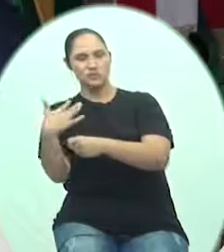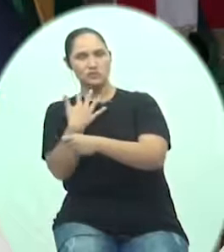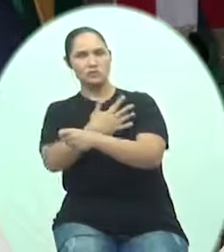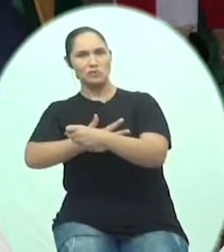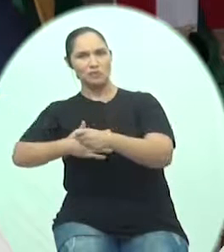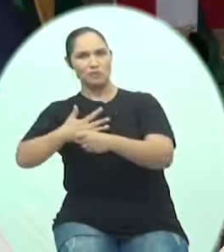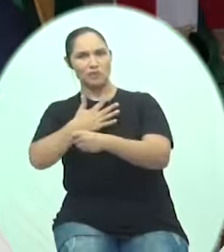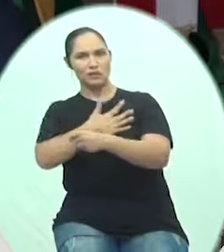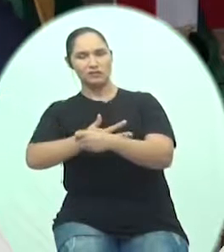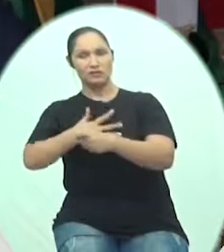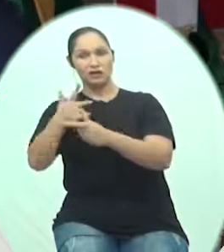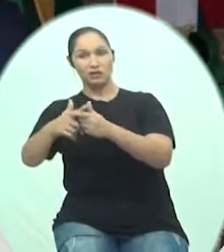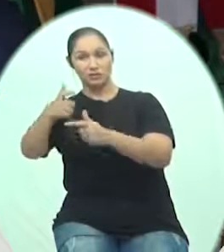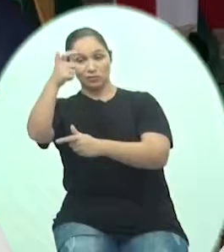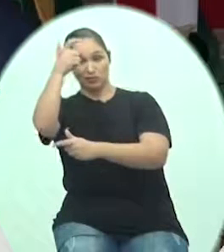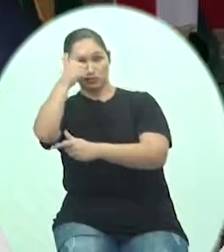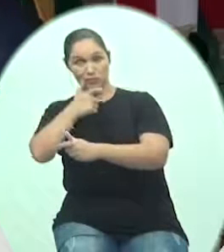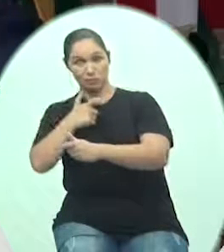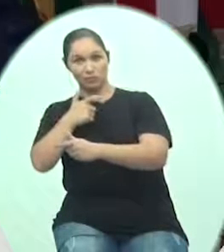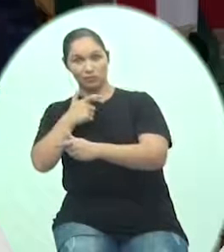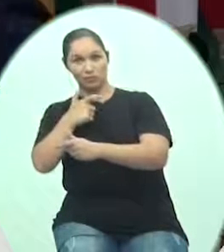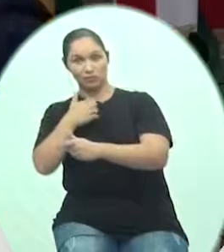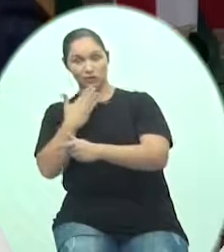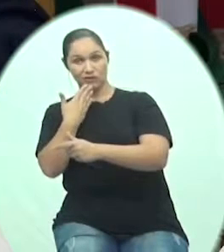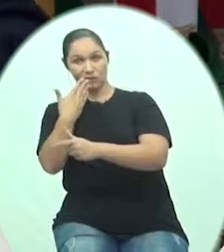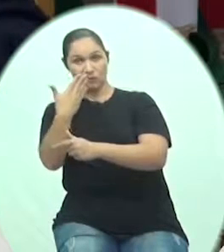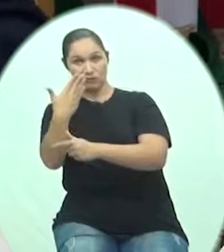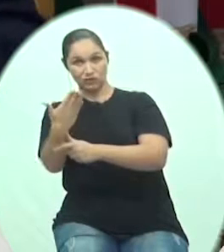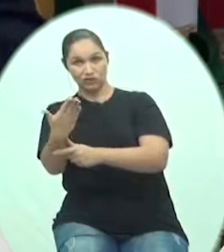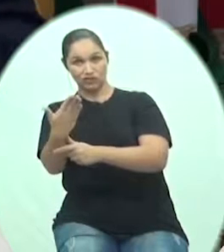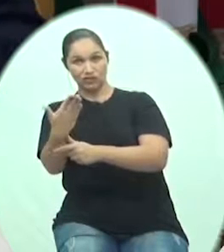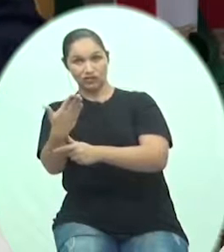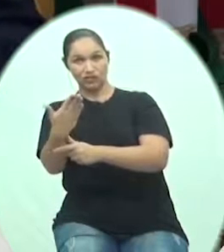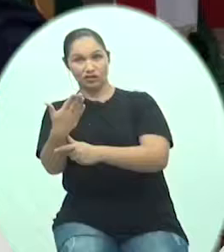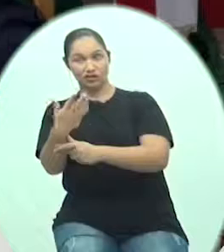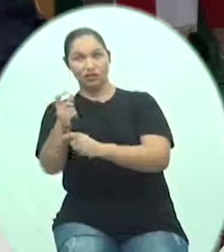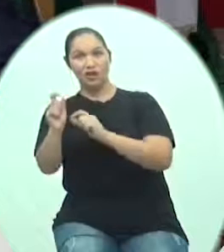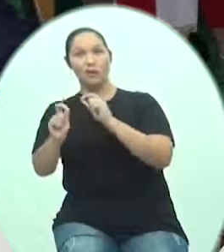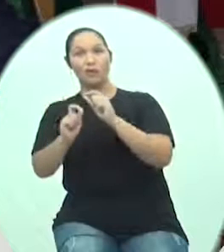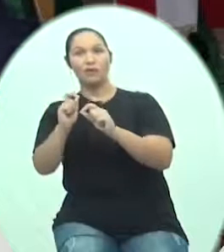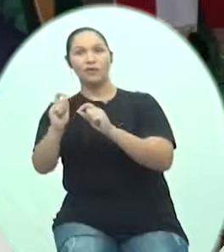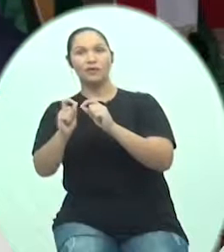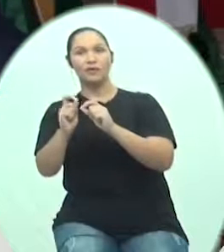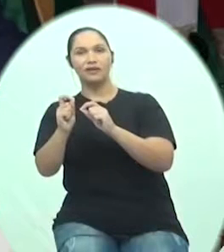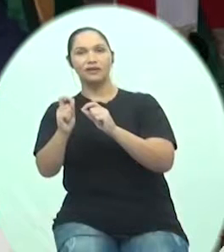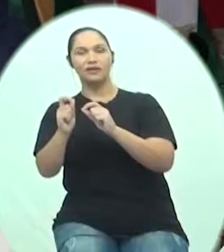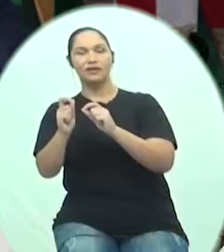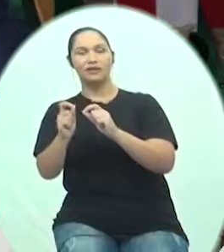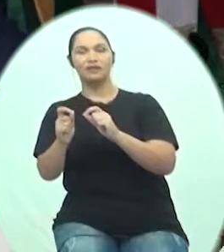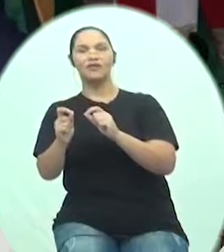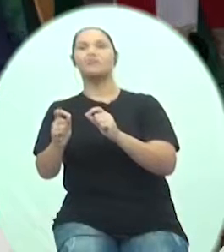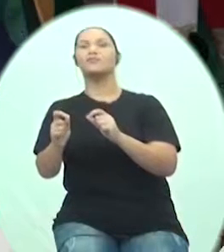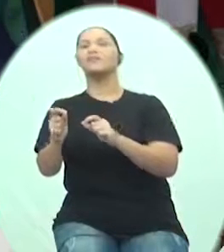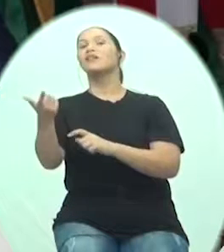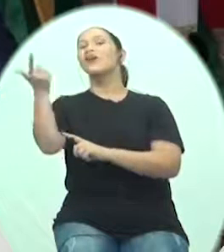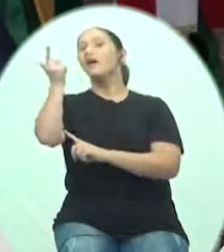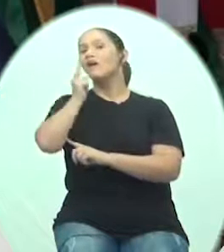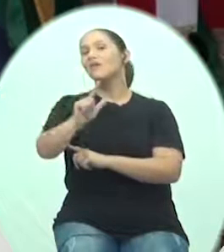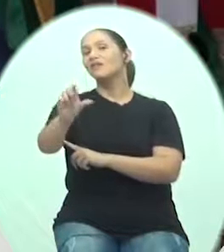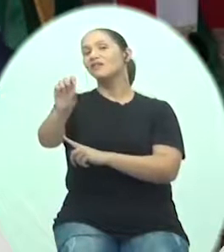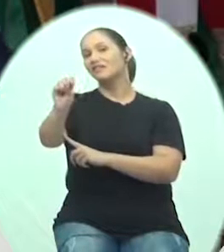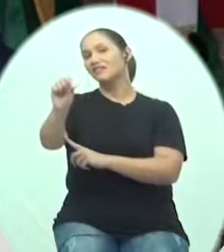Vereador a grande conquista o grande apoio do seu Zefiro com a conquista do Sagrado clo de Jesus aquela